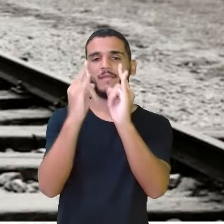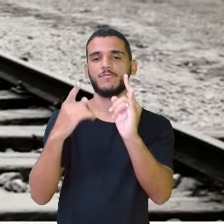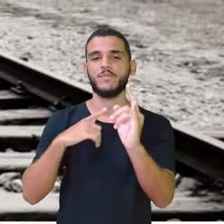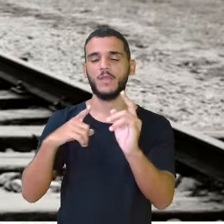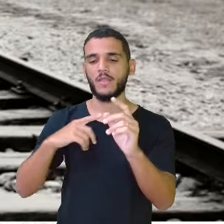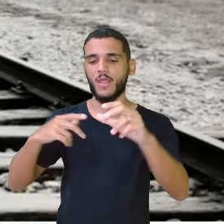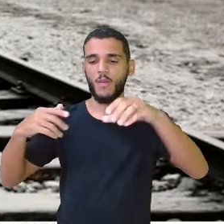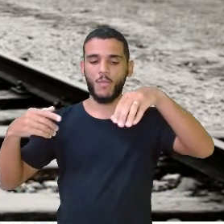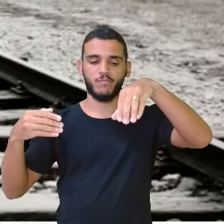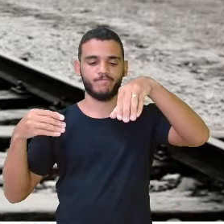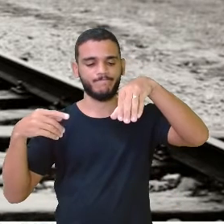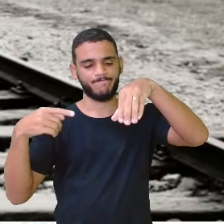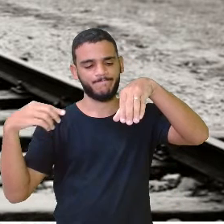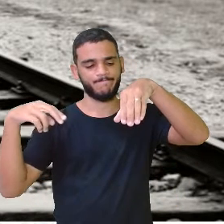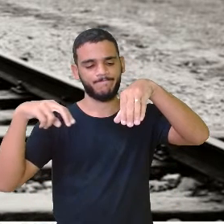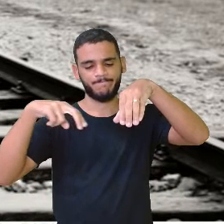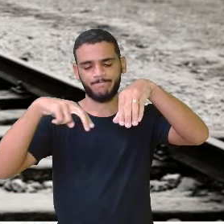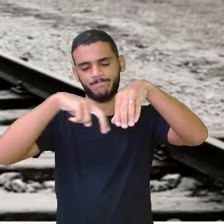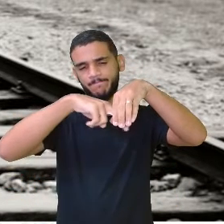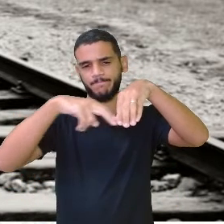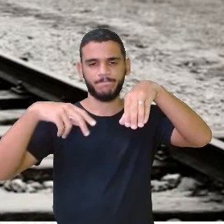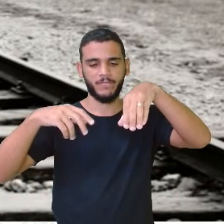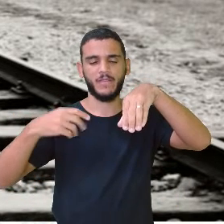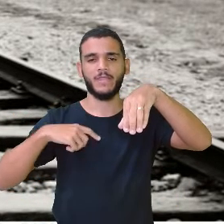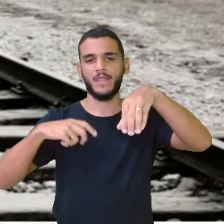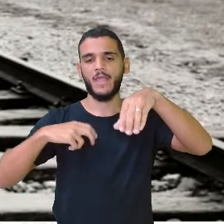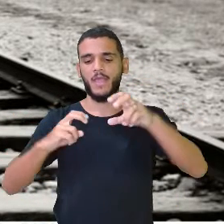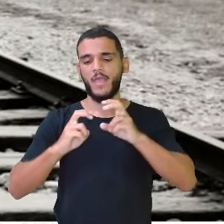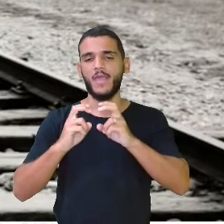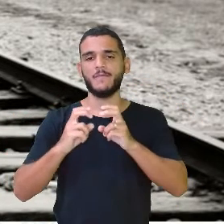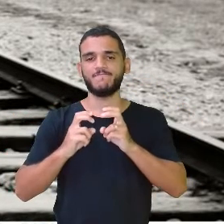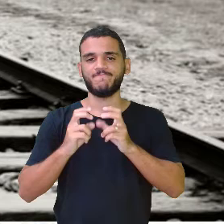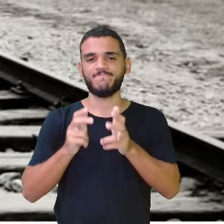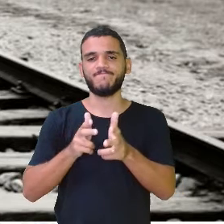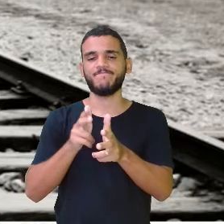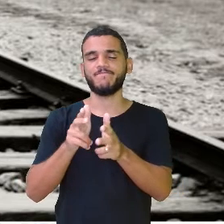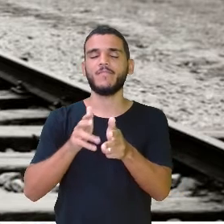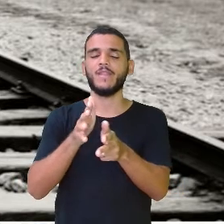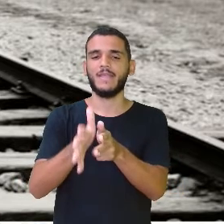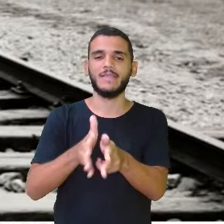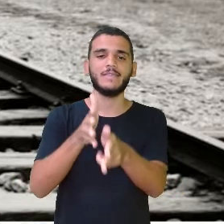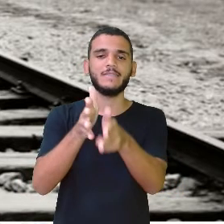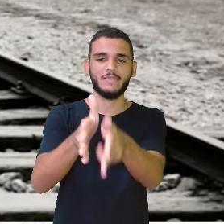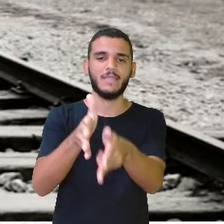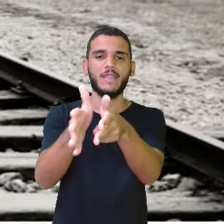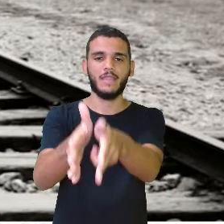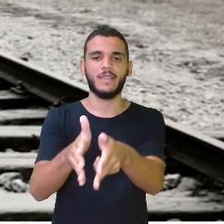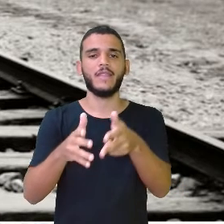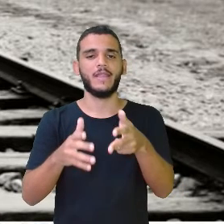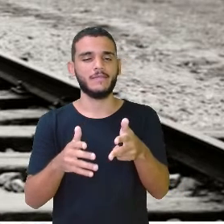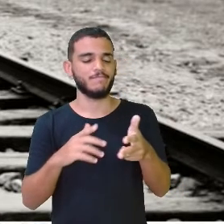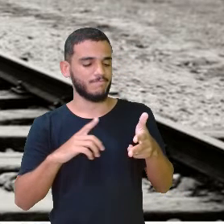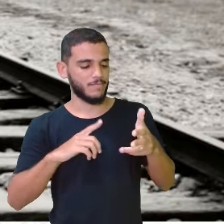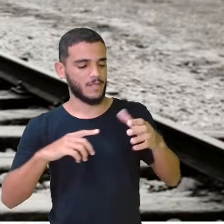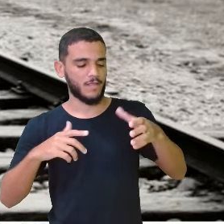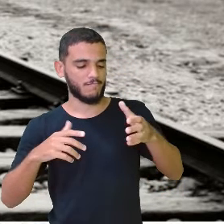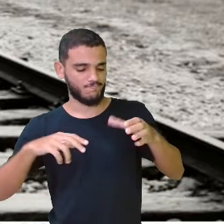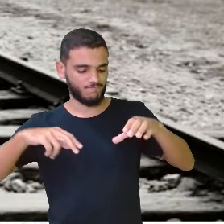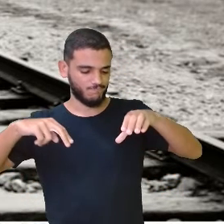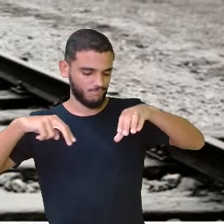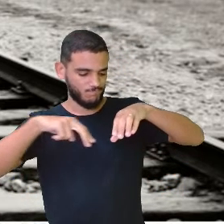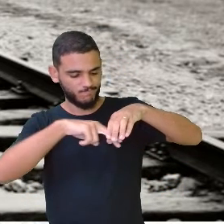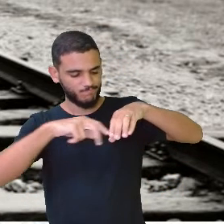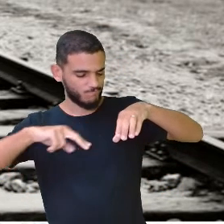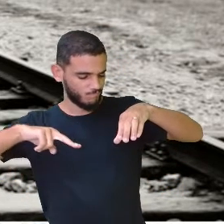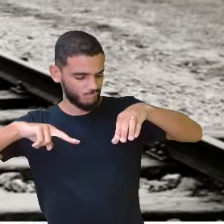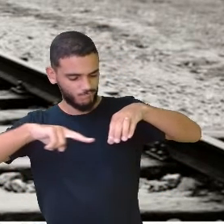com duas linhas de trem, dois trilhos, e inclusive trilhos, que se entrecruzam ali,